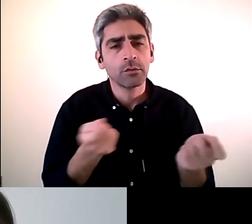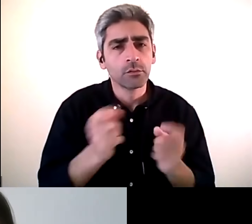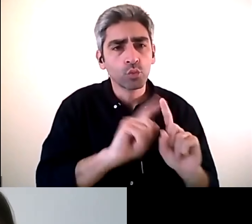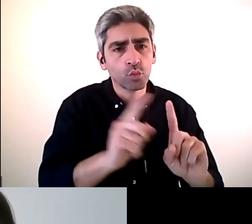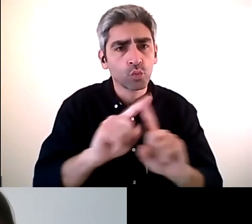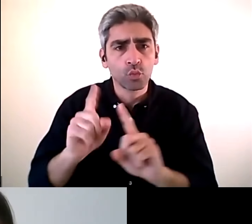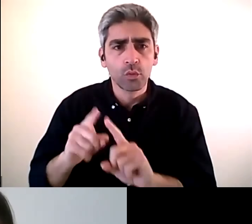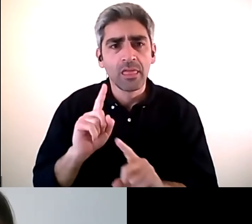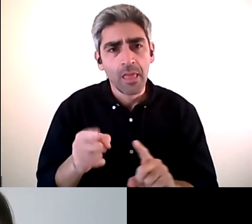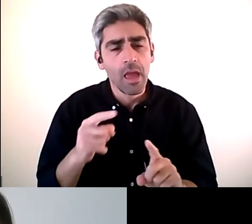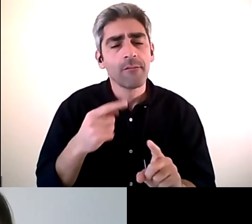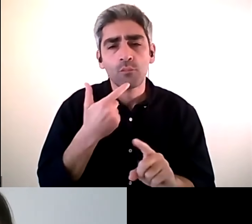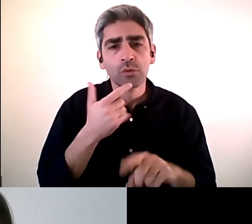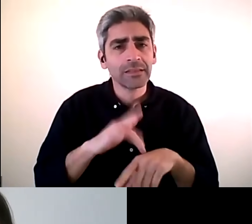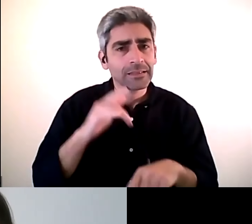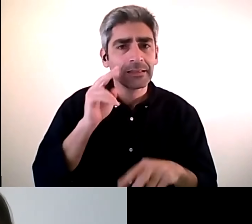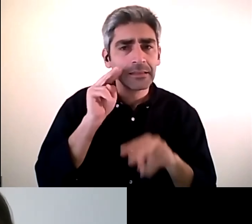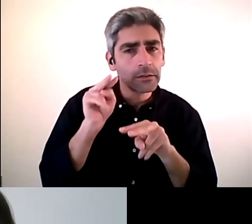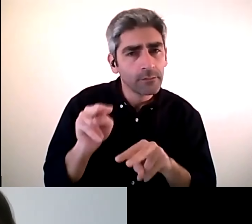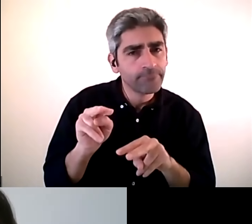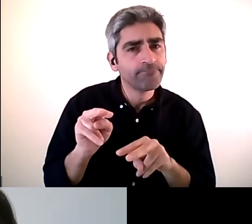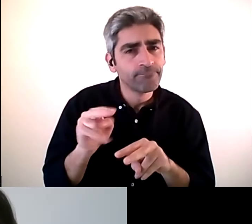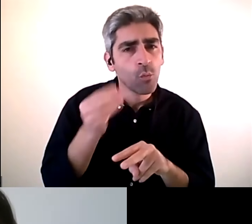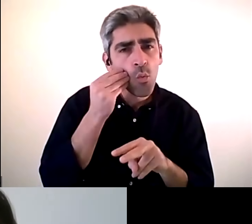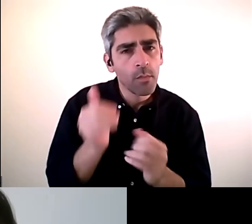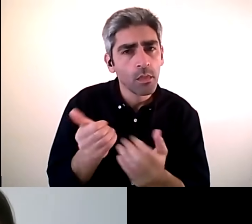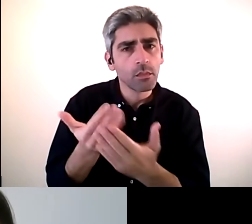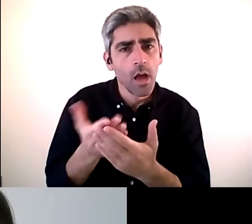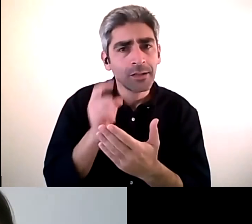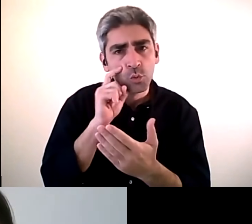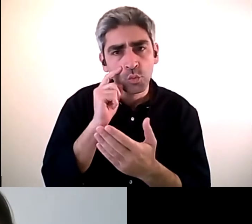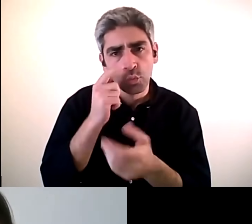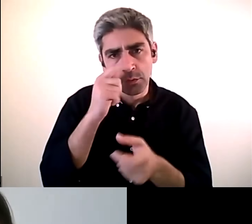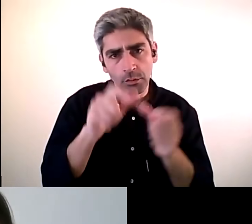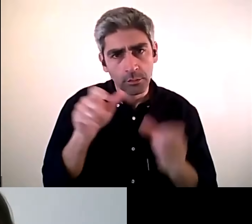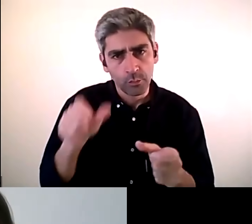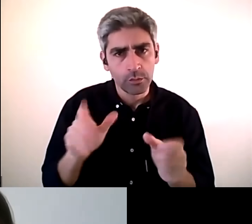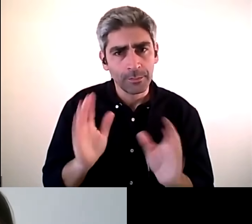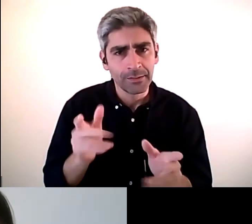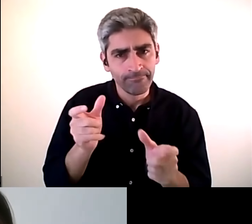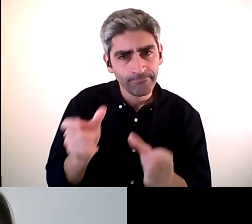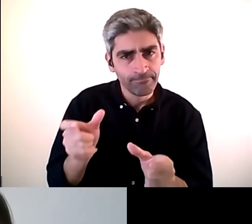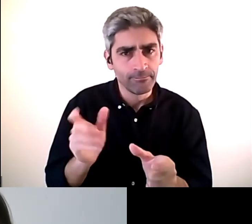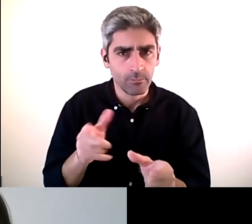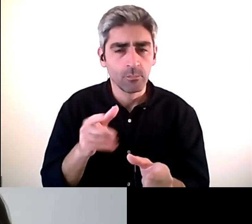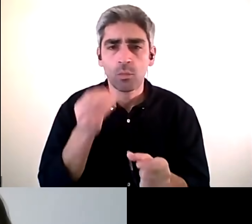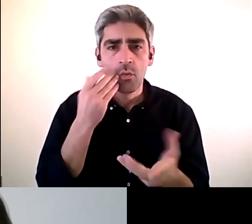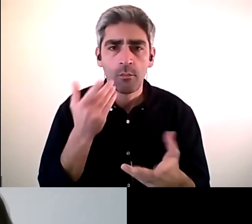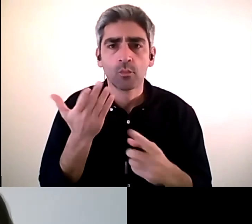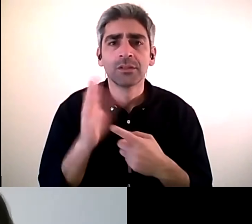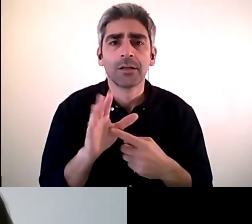entidades devem estar muito sensíveis a como proporcionarem essa segurança às pessoas. E isso passa por